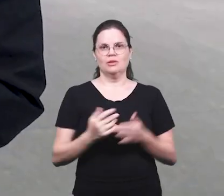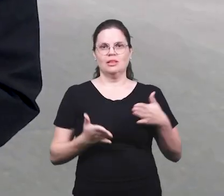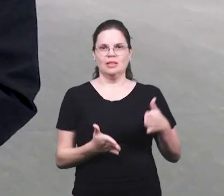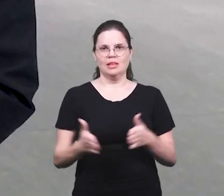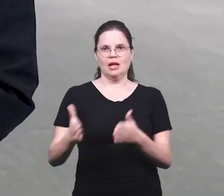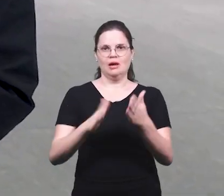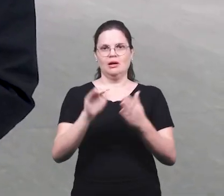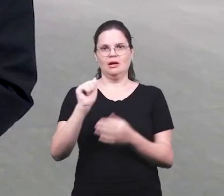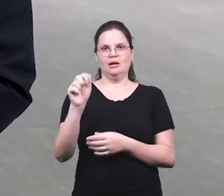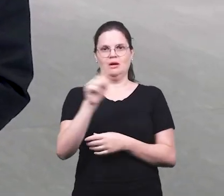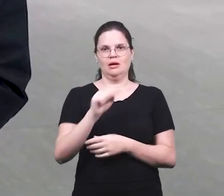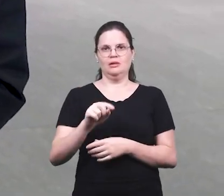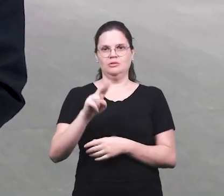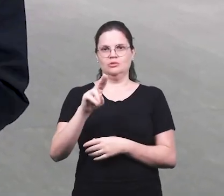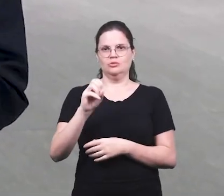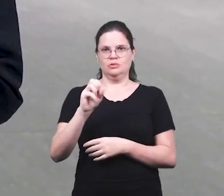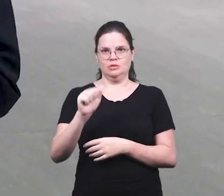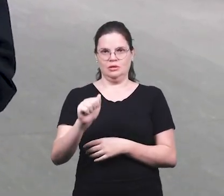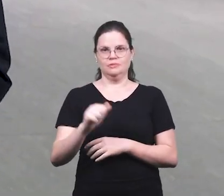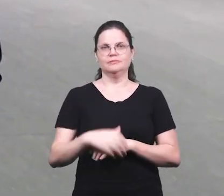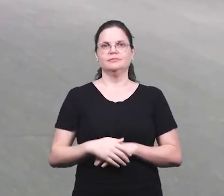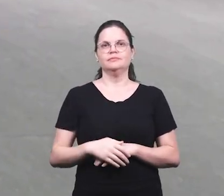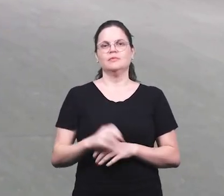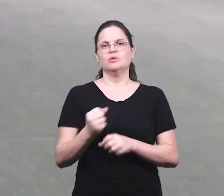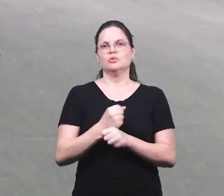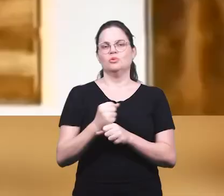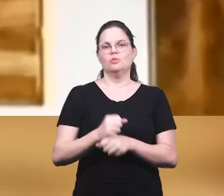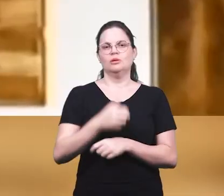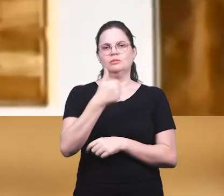da Rua Azusa, em